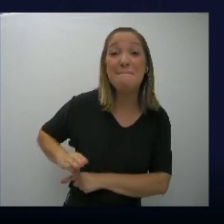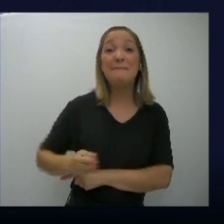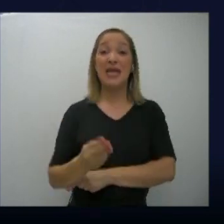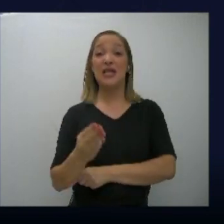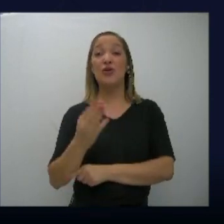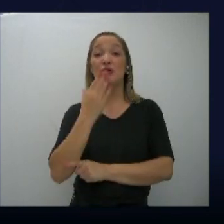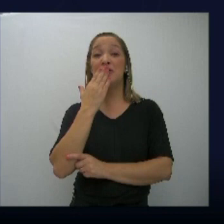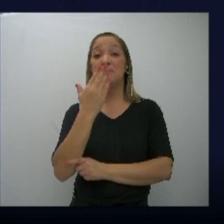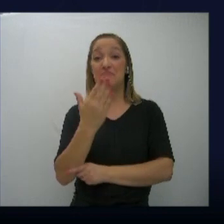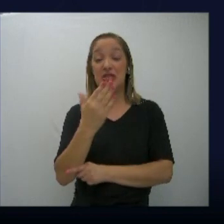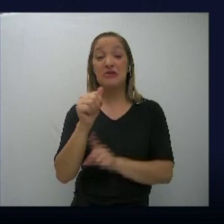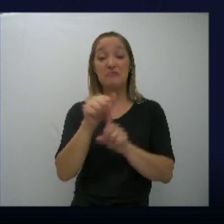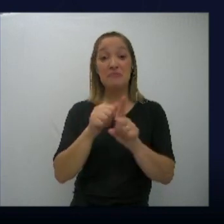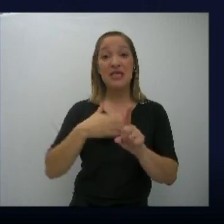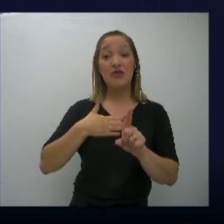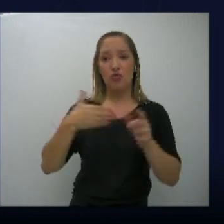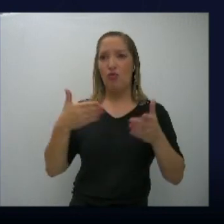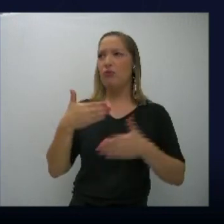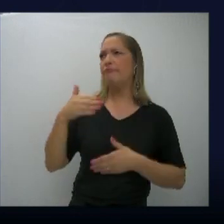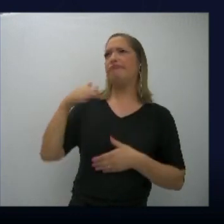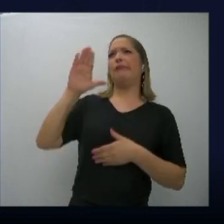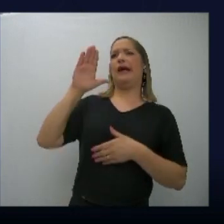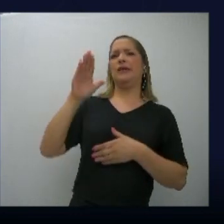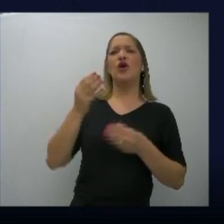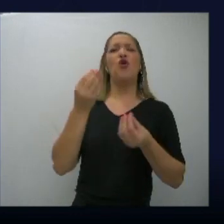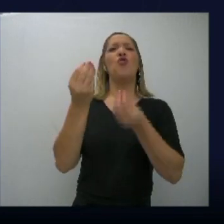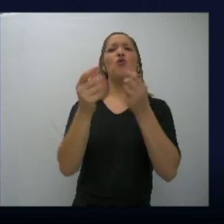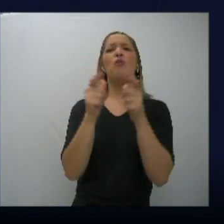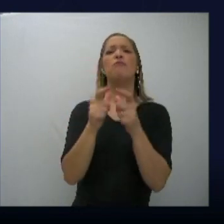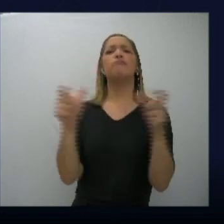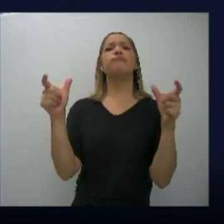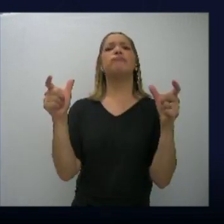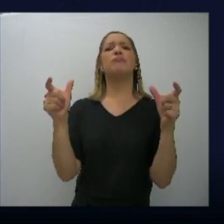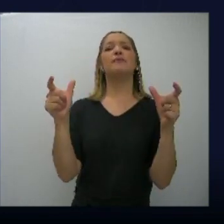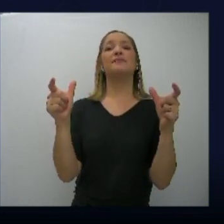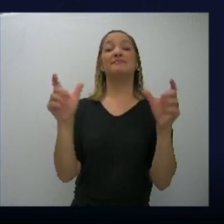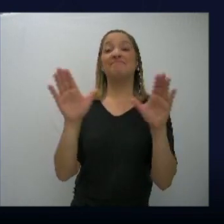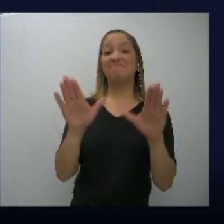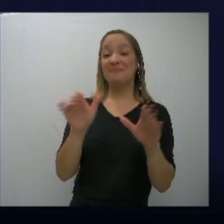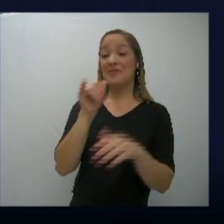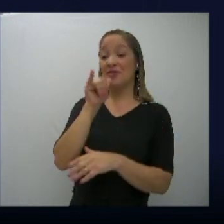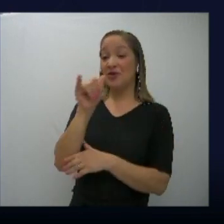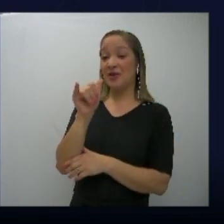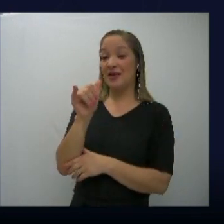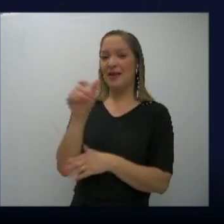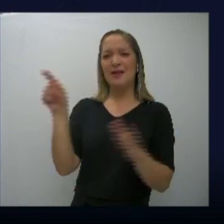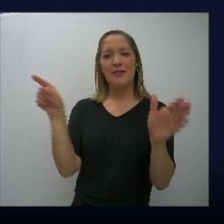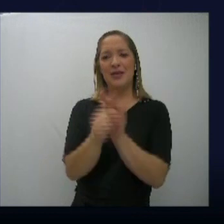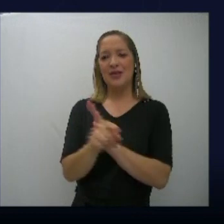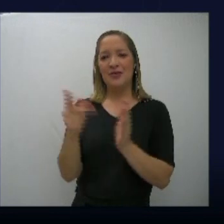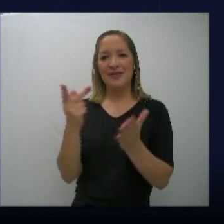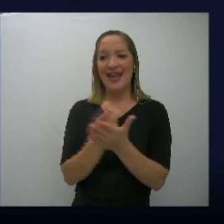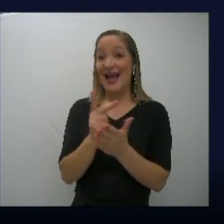como é que foi esse crescimento e perguntar com vocês é essa pergunta errada não é como é que foi